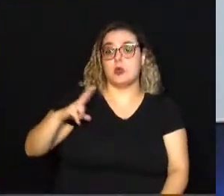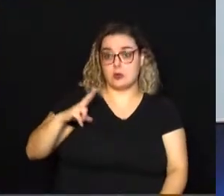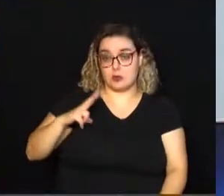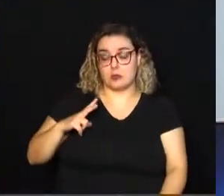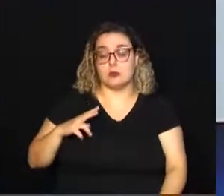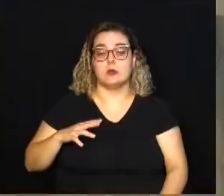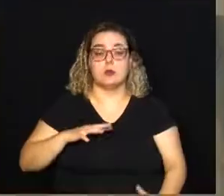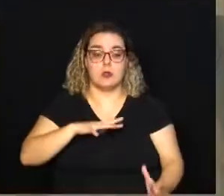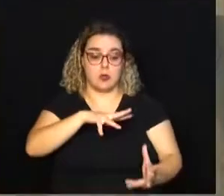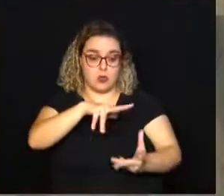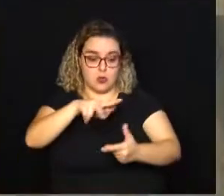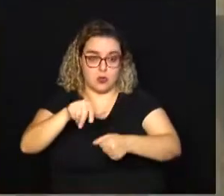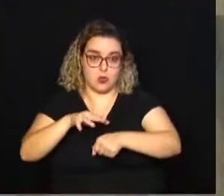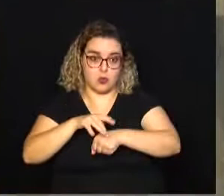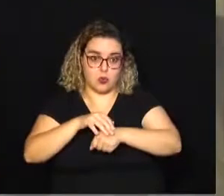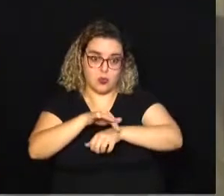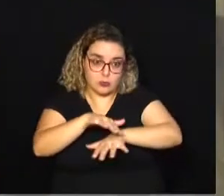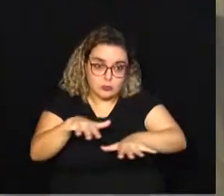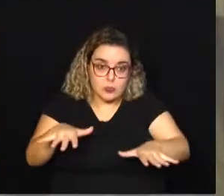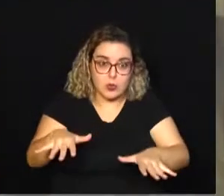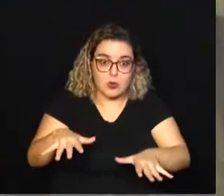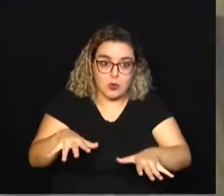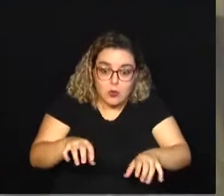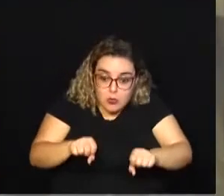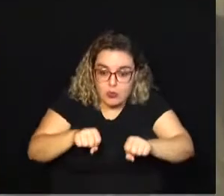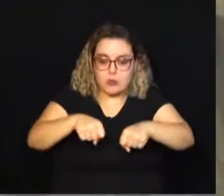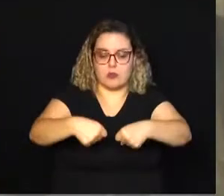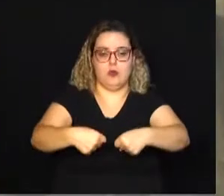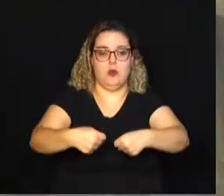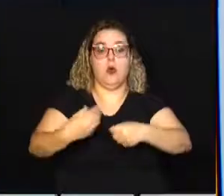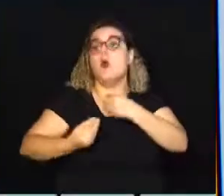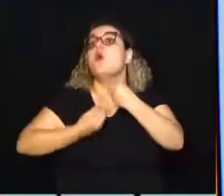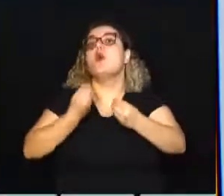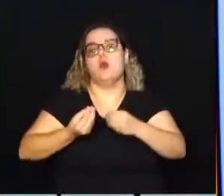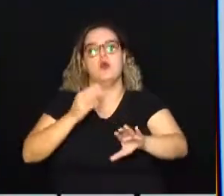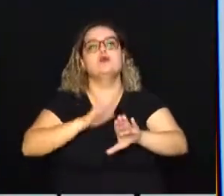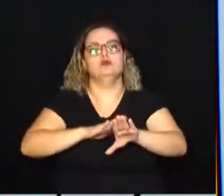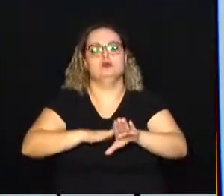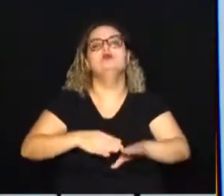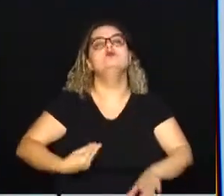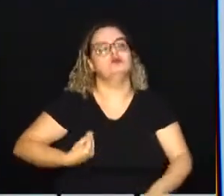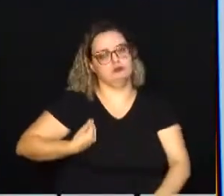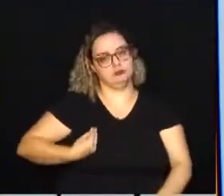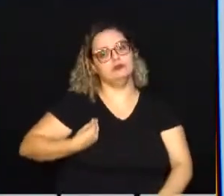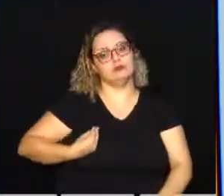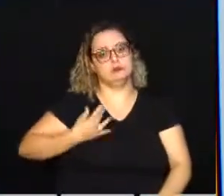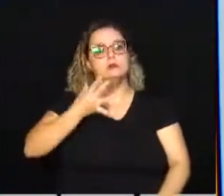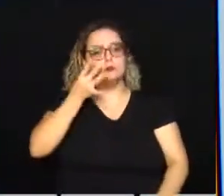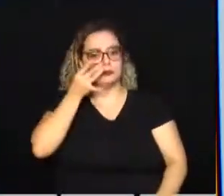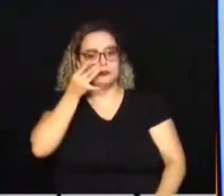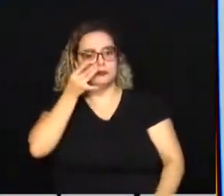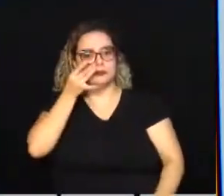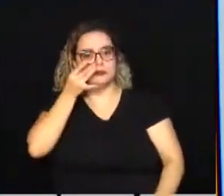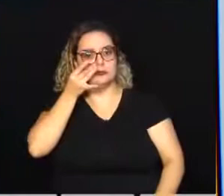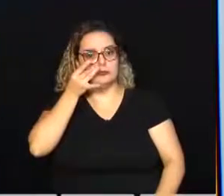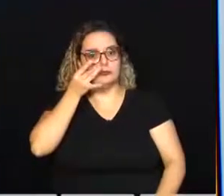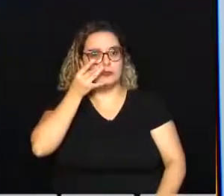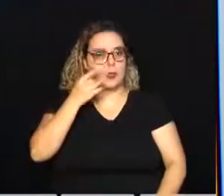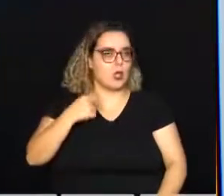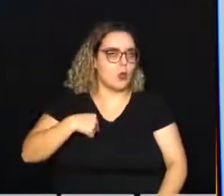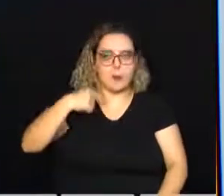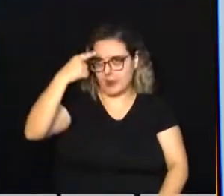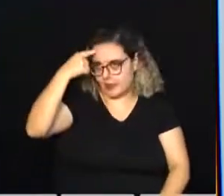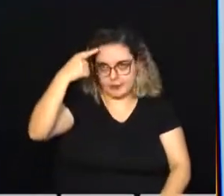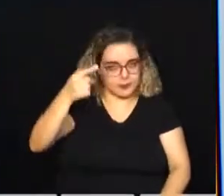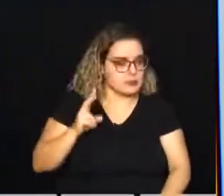pandemia reforçou o quanto é importante a atividade presencial. Tá. Né? É um conceito que eu sempre tive, que essa é